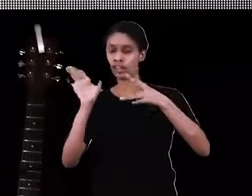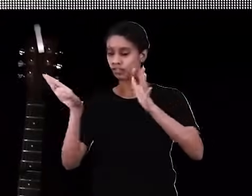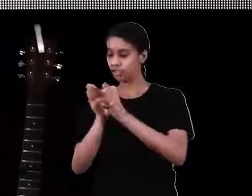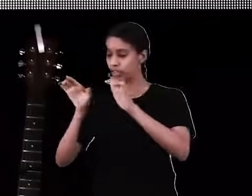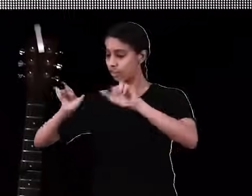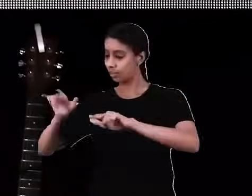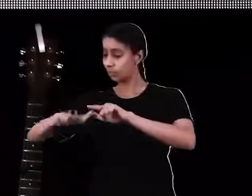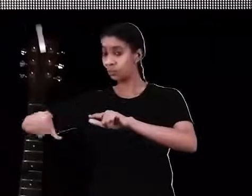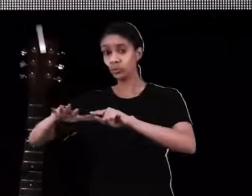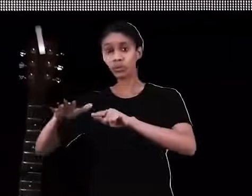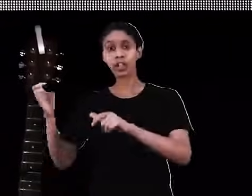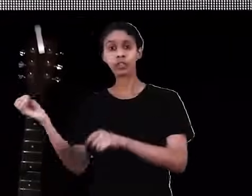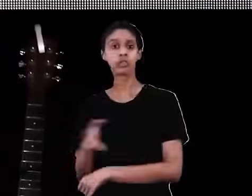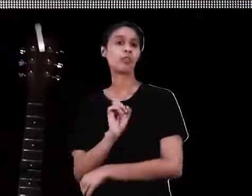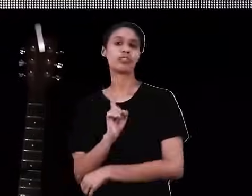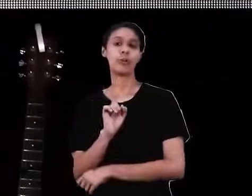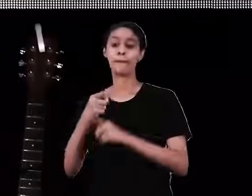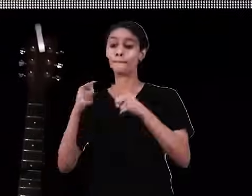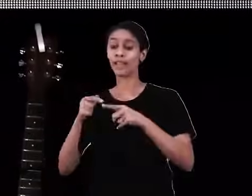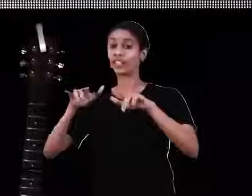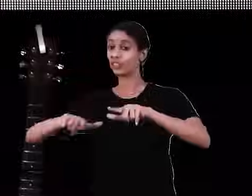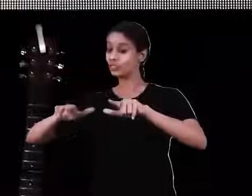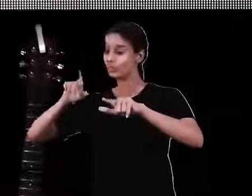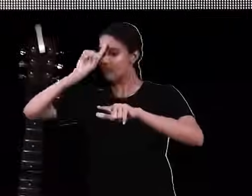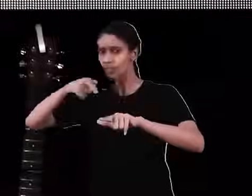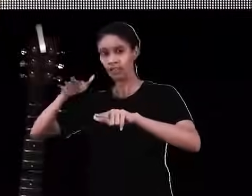É sobre dominar um território que já é seu.